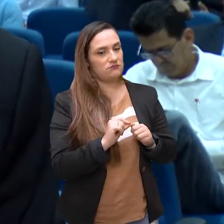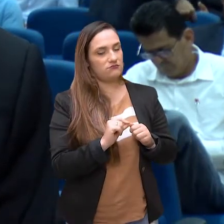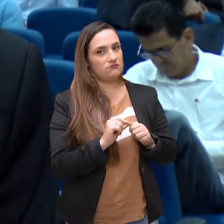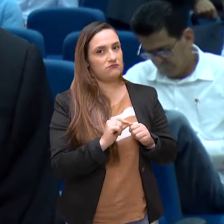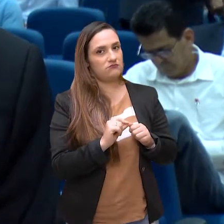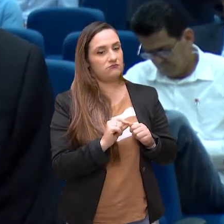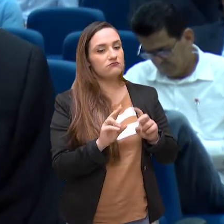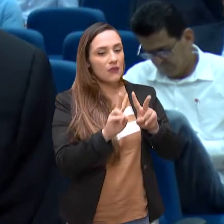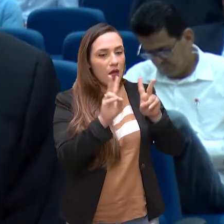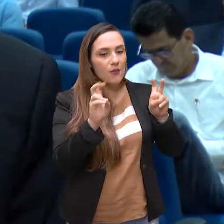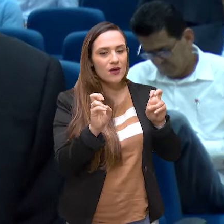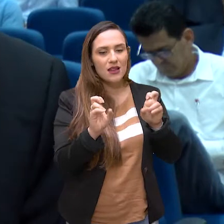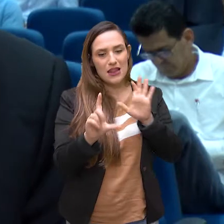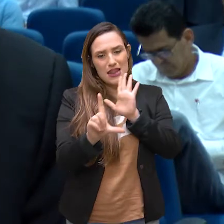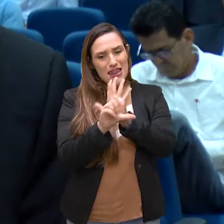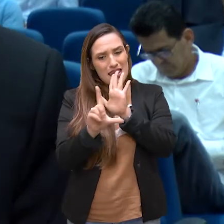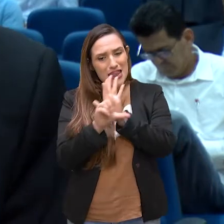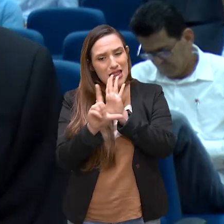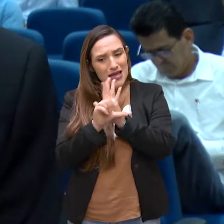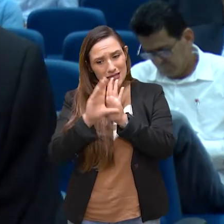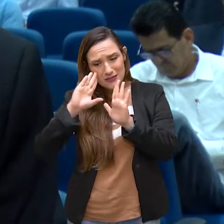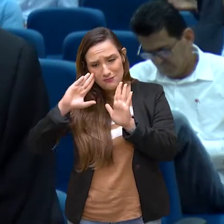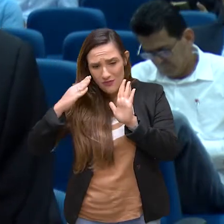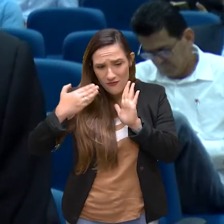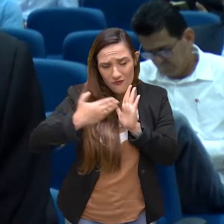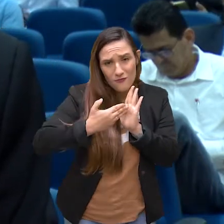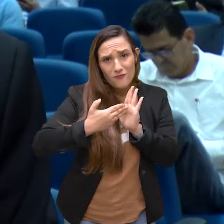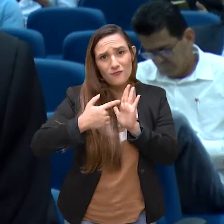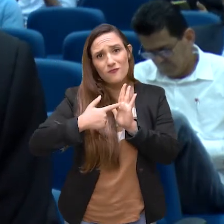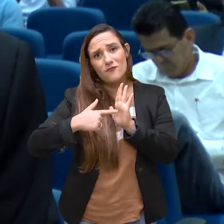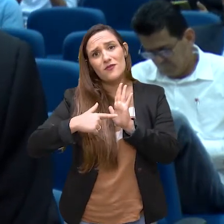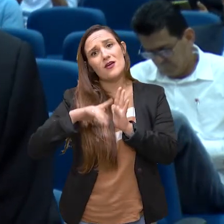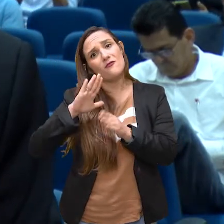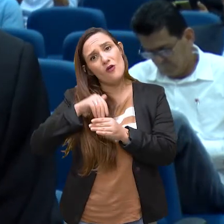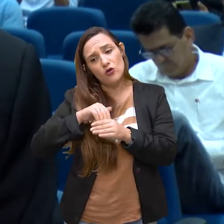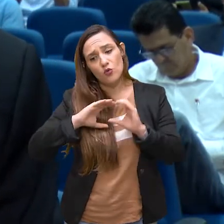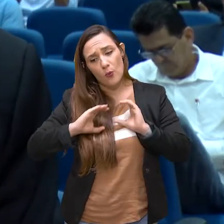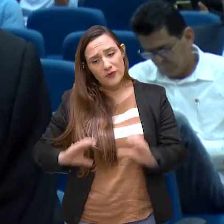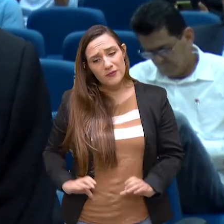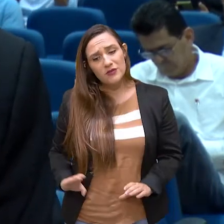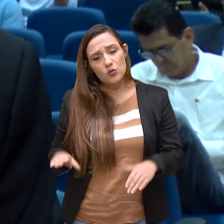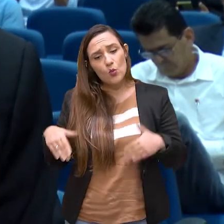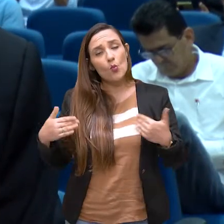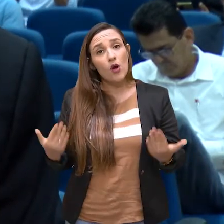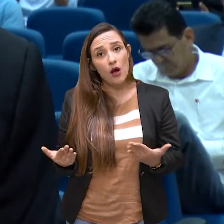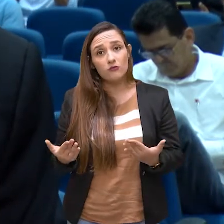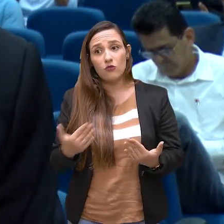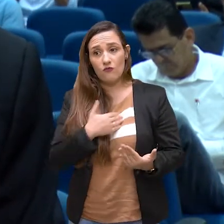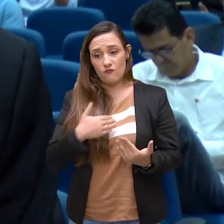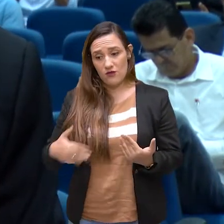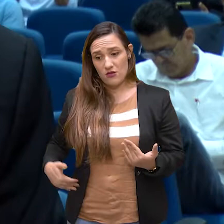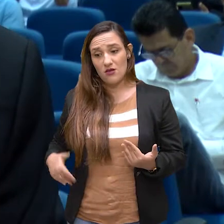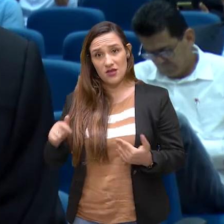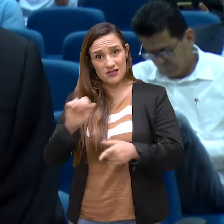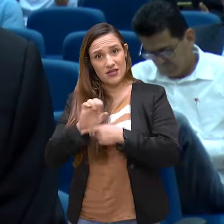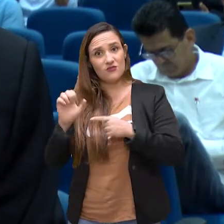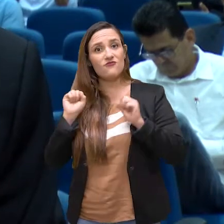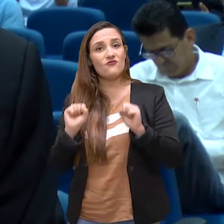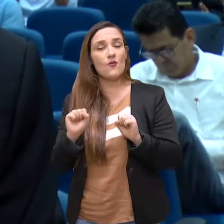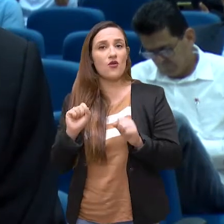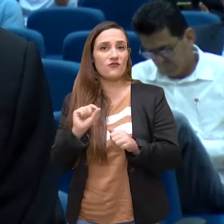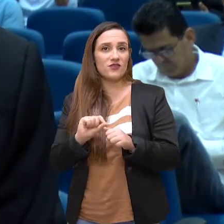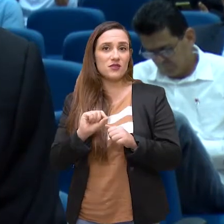um cuidado todo específico da legislação eleitoral nesse período com as condutas dos agentes públicos estaduais e